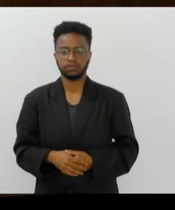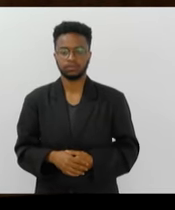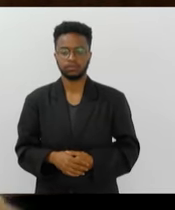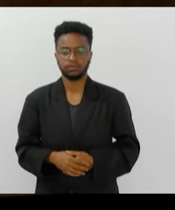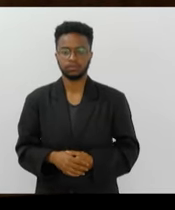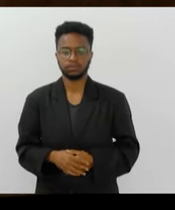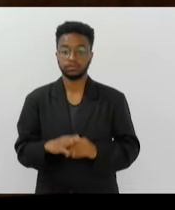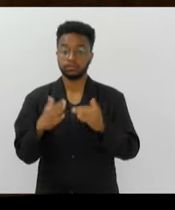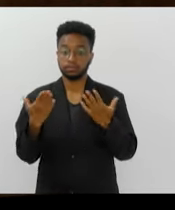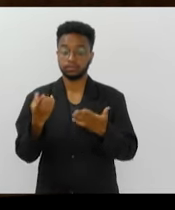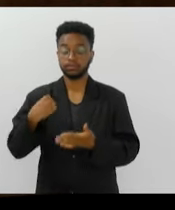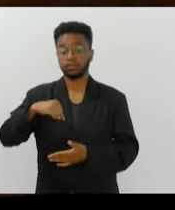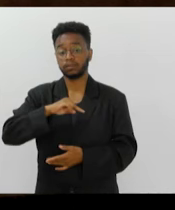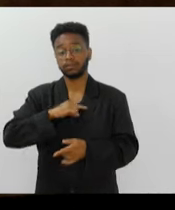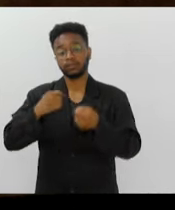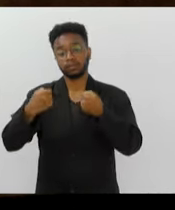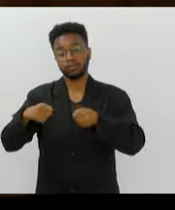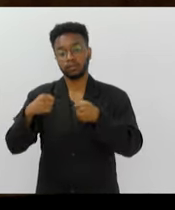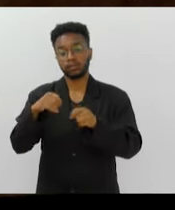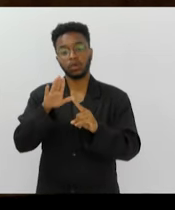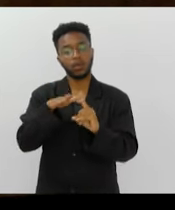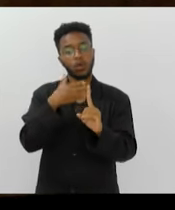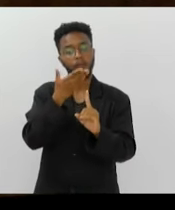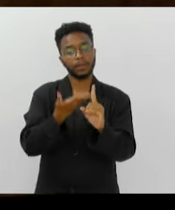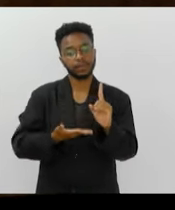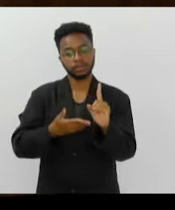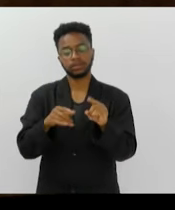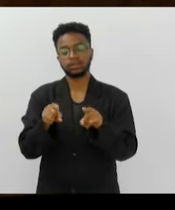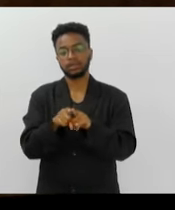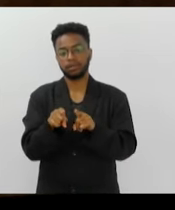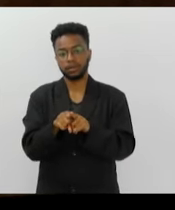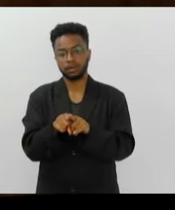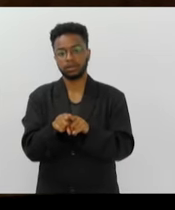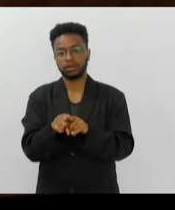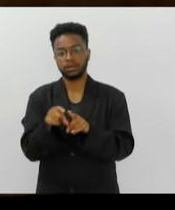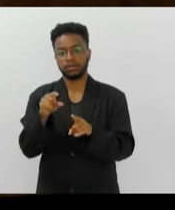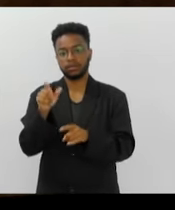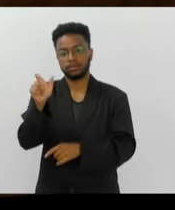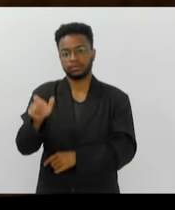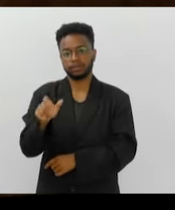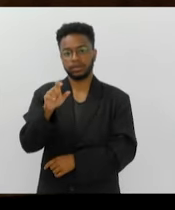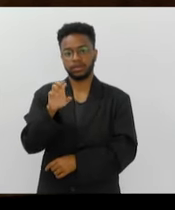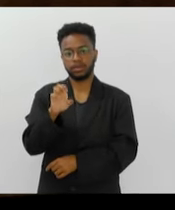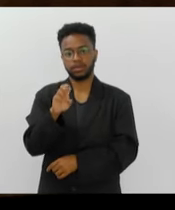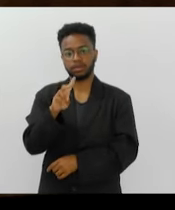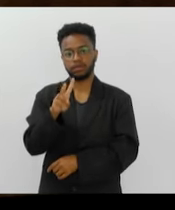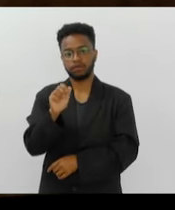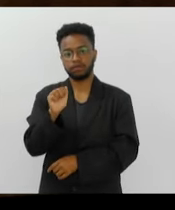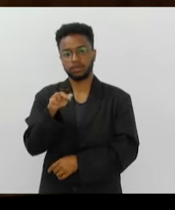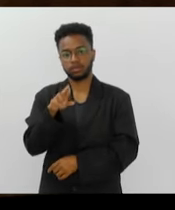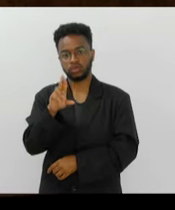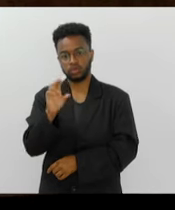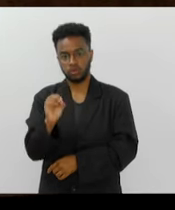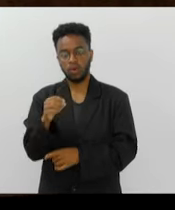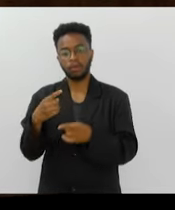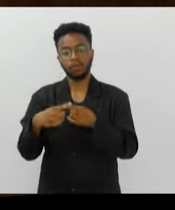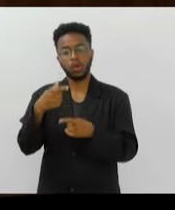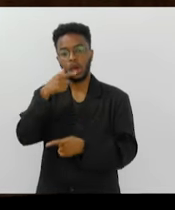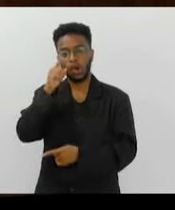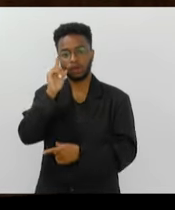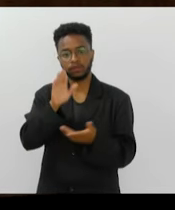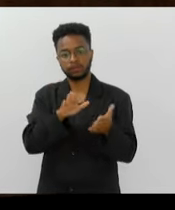que homenagear também o evand Teixeira que faleceu ontem com